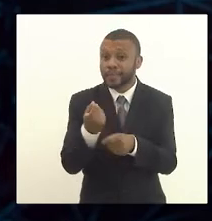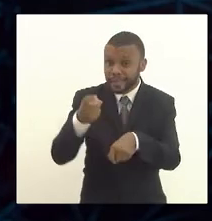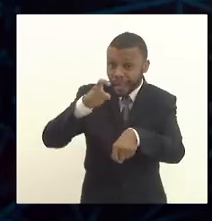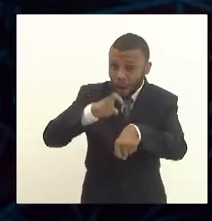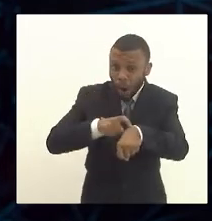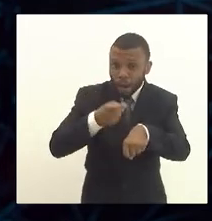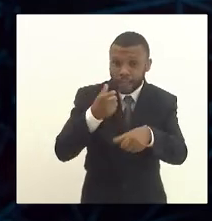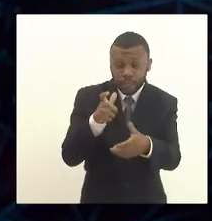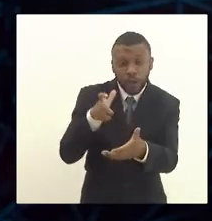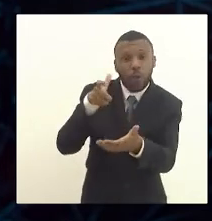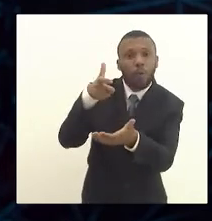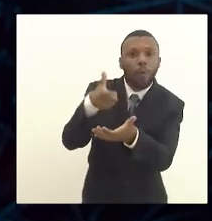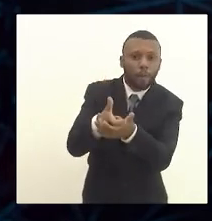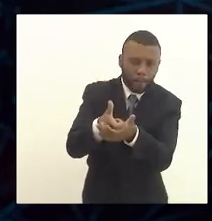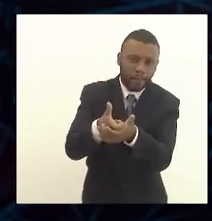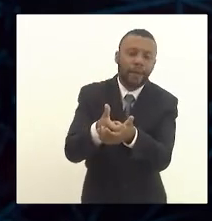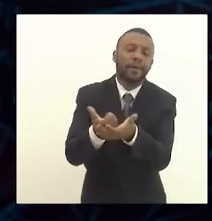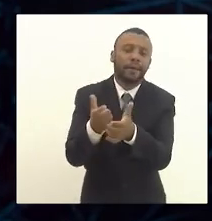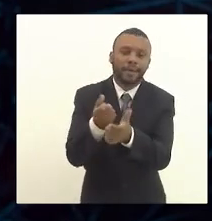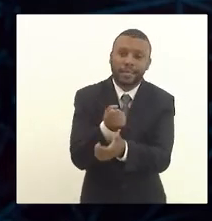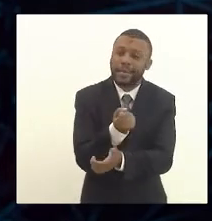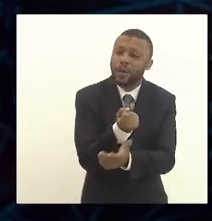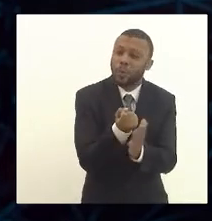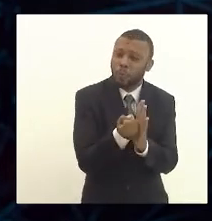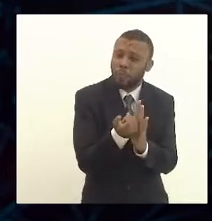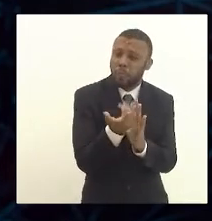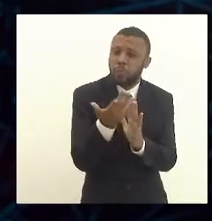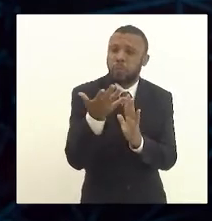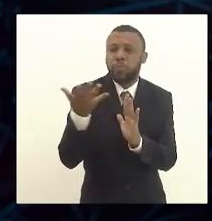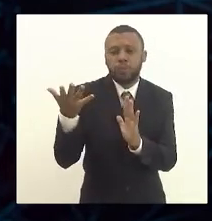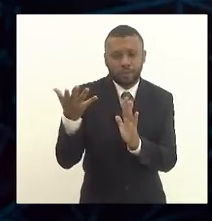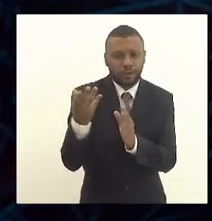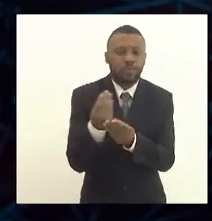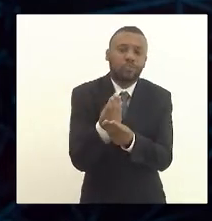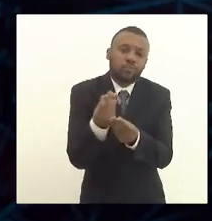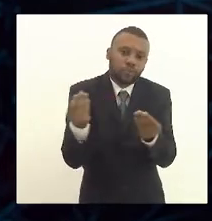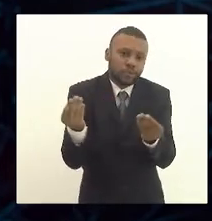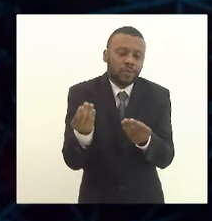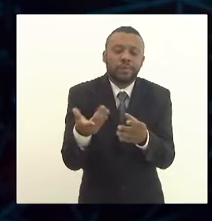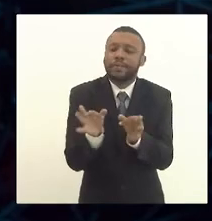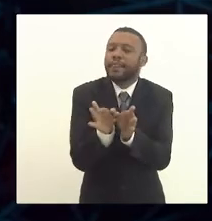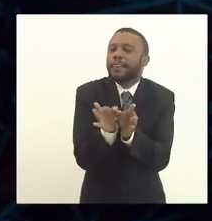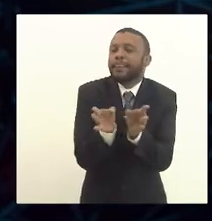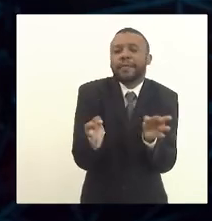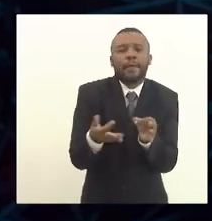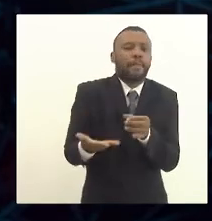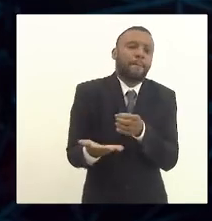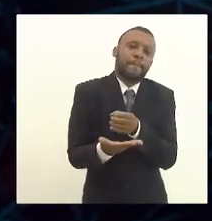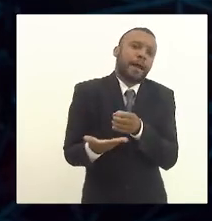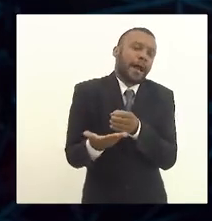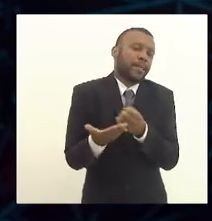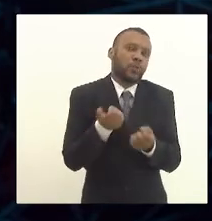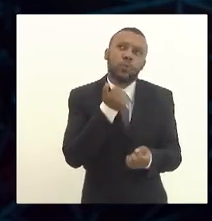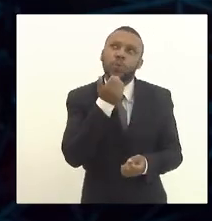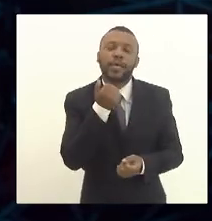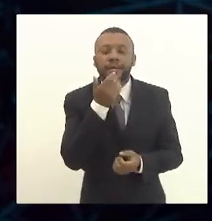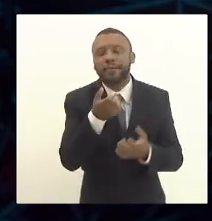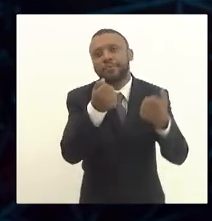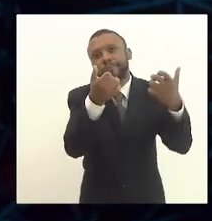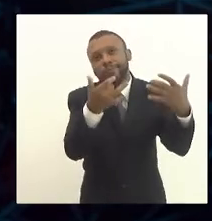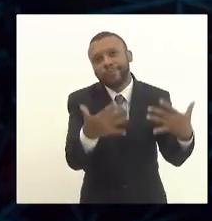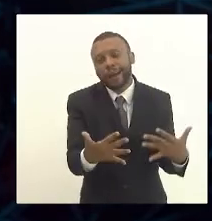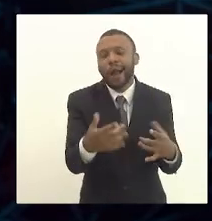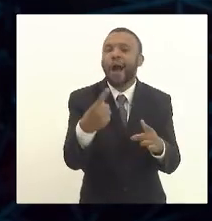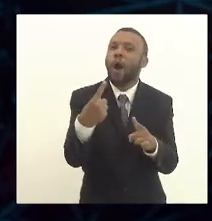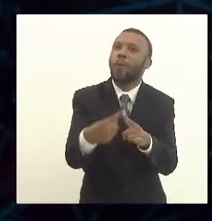sim, comprar em larga escala. E isso é básico, não é necessário aqui a gente justificar muito, né, o porquê da